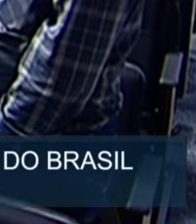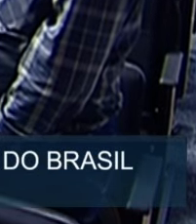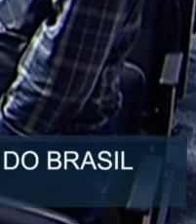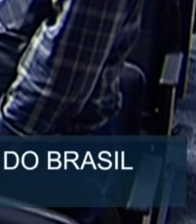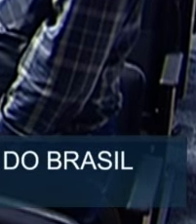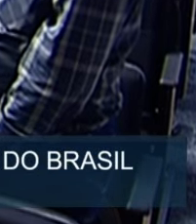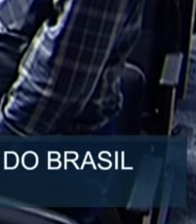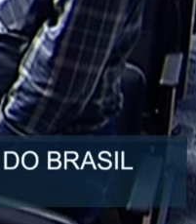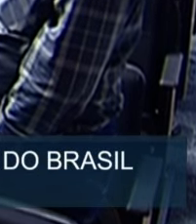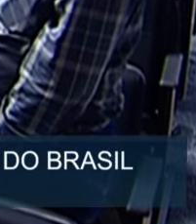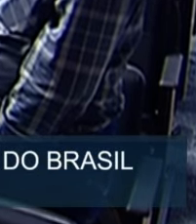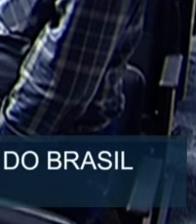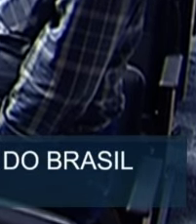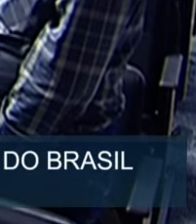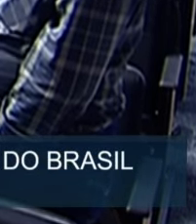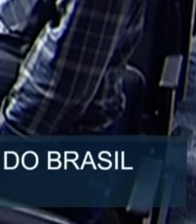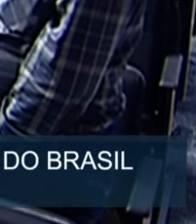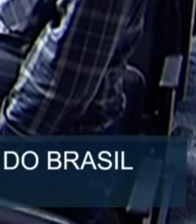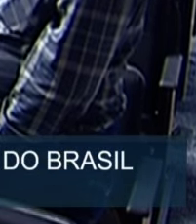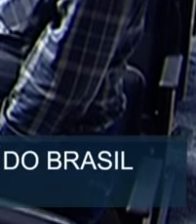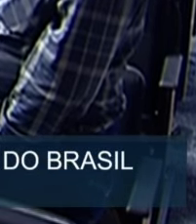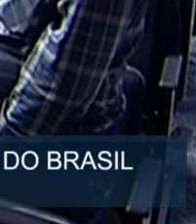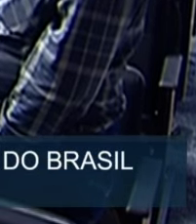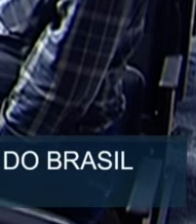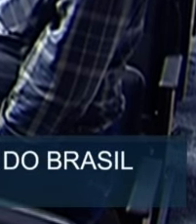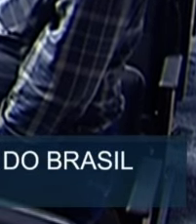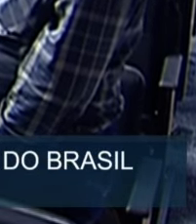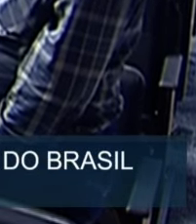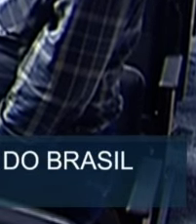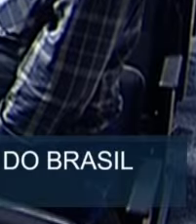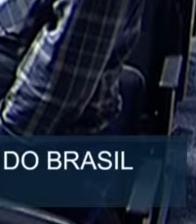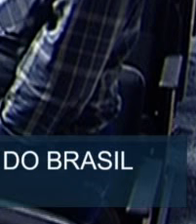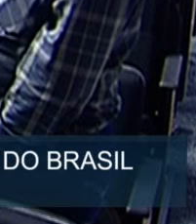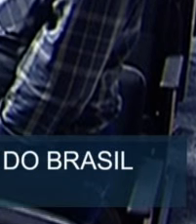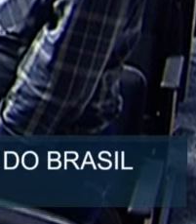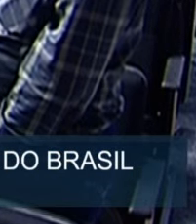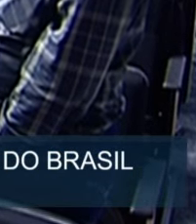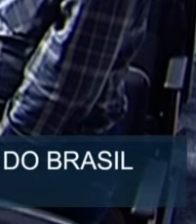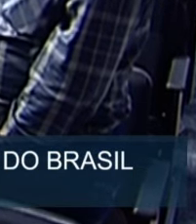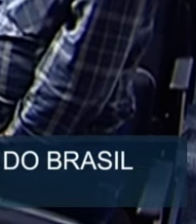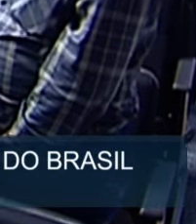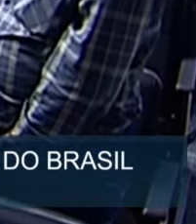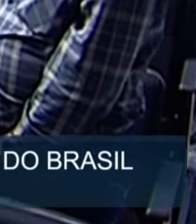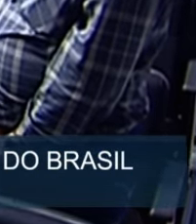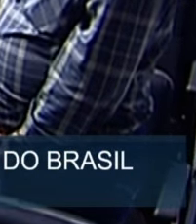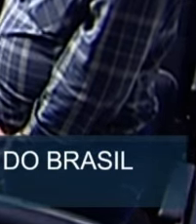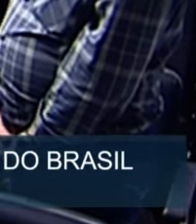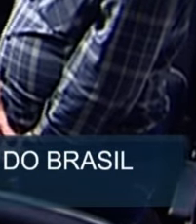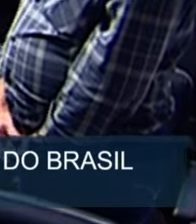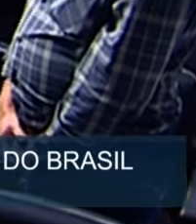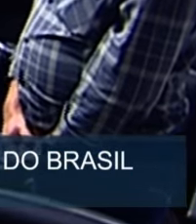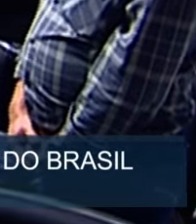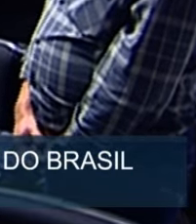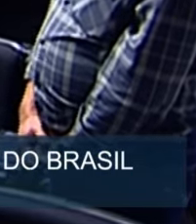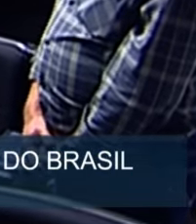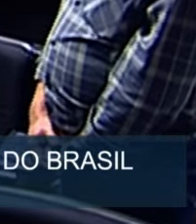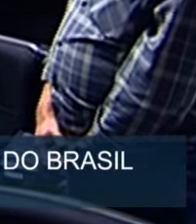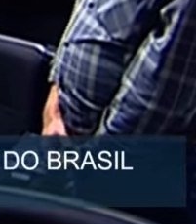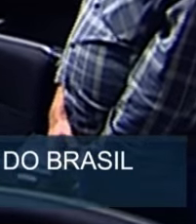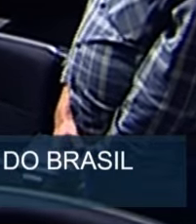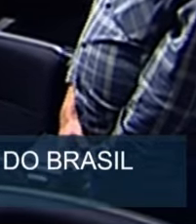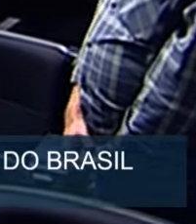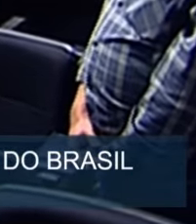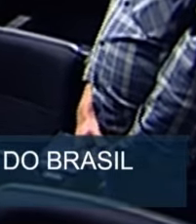esperança permanece. Sempre o famoso seu visor límpido, a imagem do